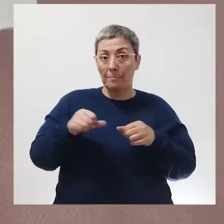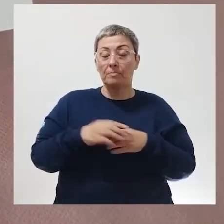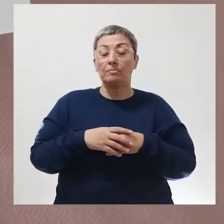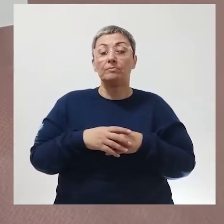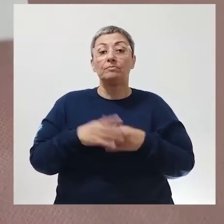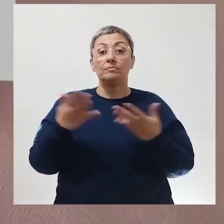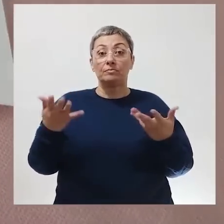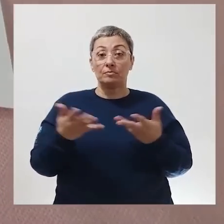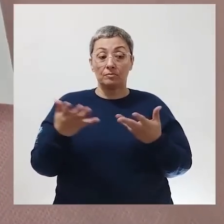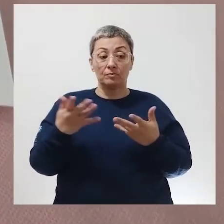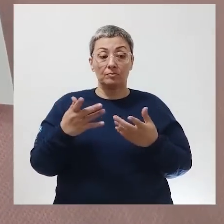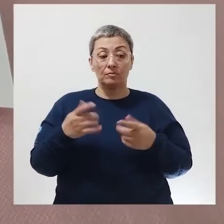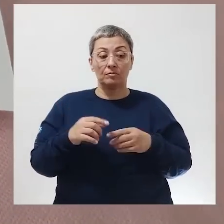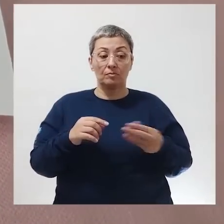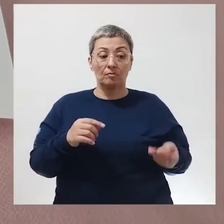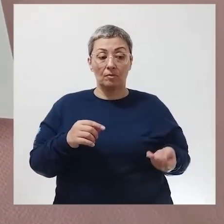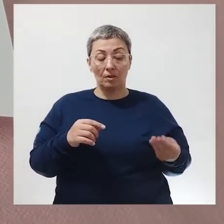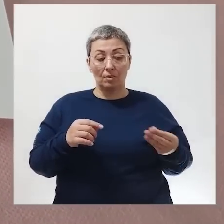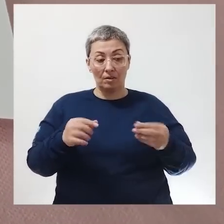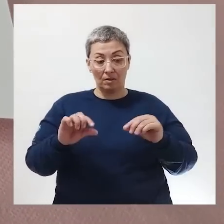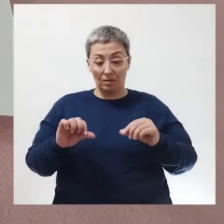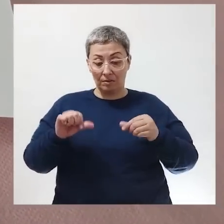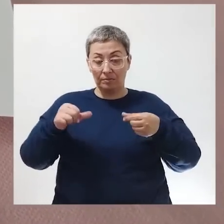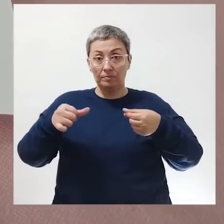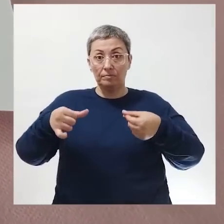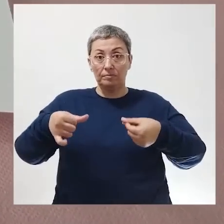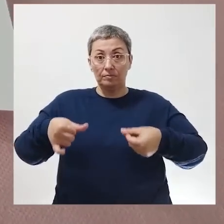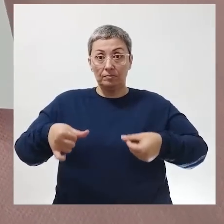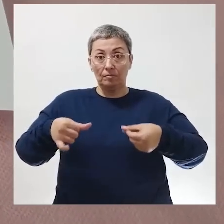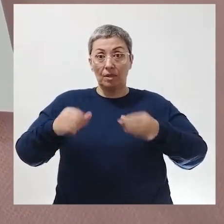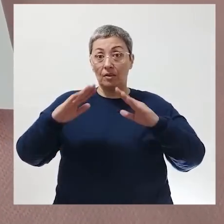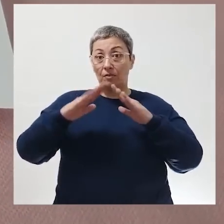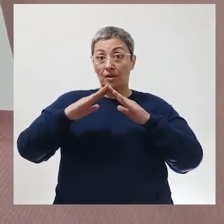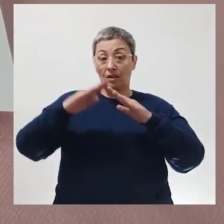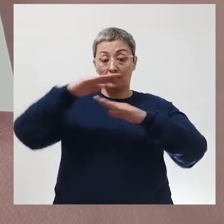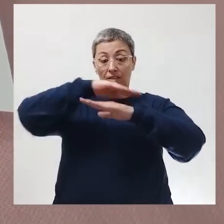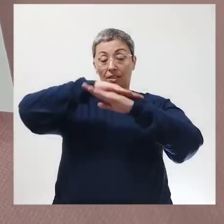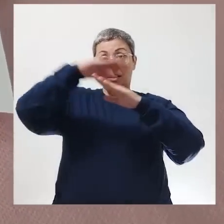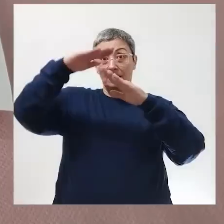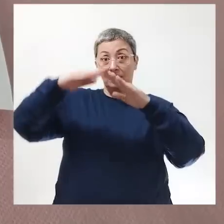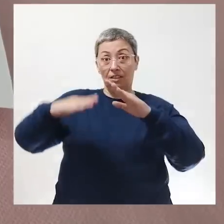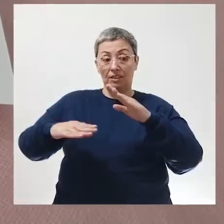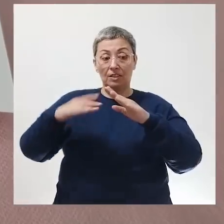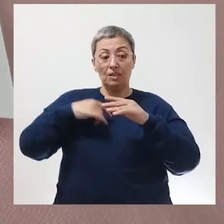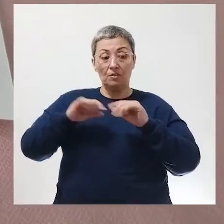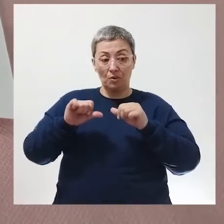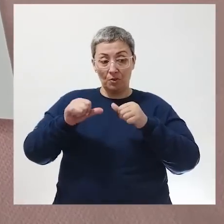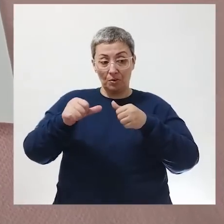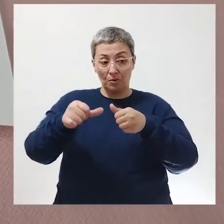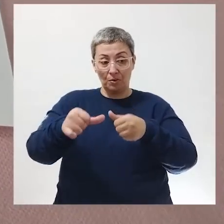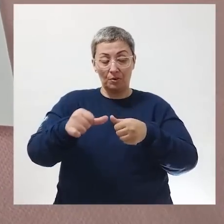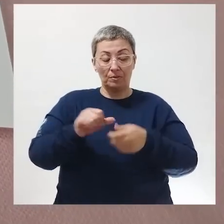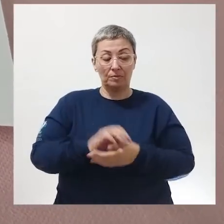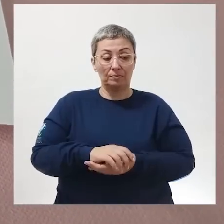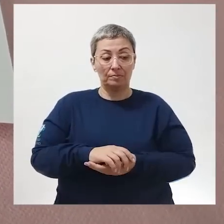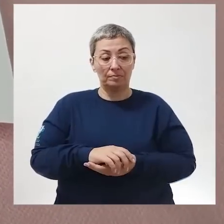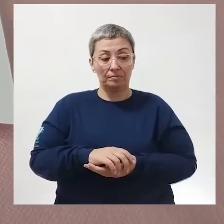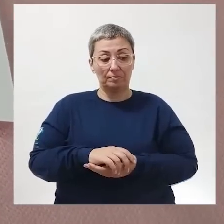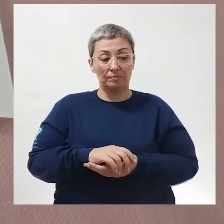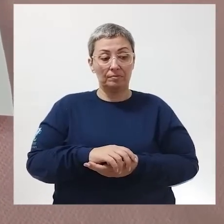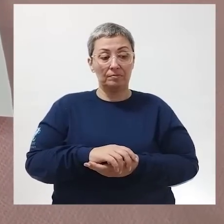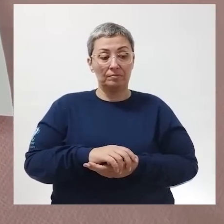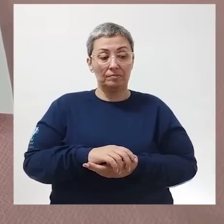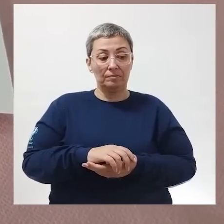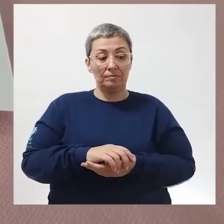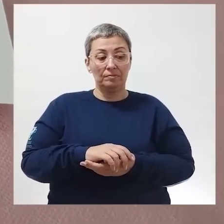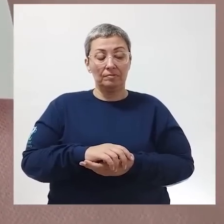marquei. Agora eu vou puxar aqui para fazer o telhadinho. Então, eu vou puxar um pouquinho para baixo, ó, do triângulo que